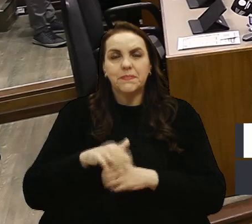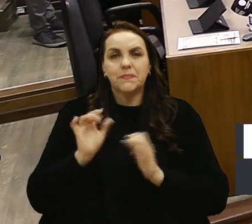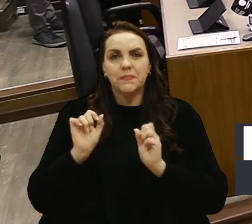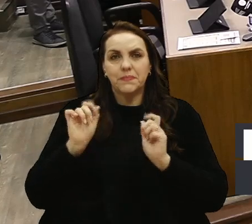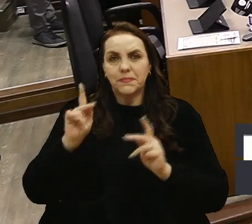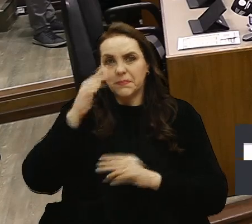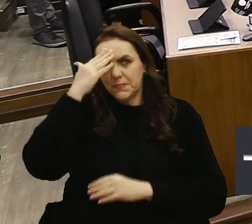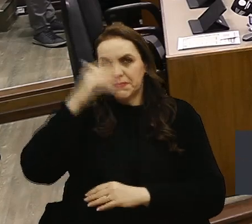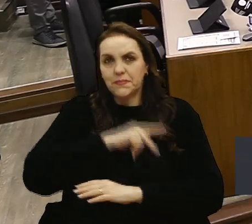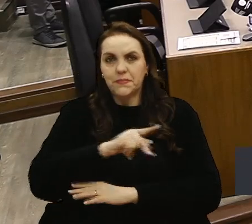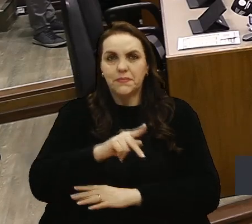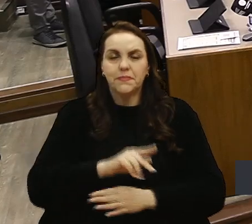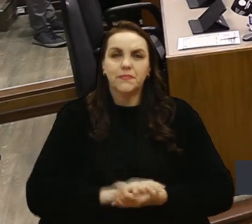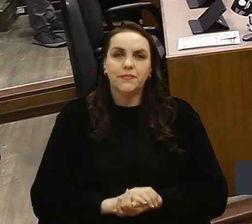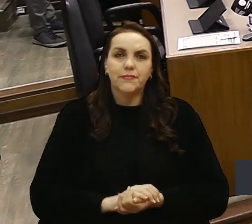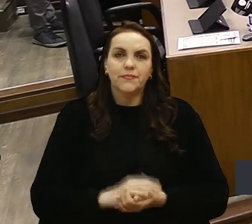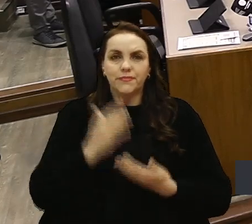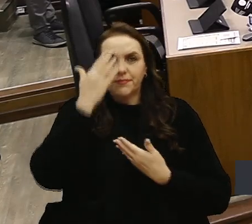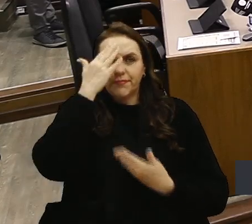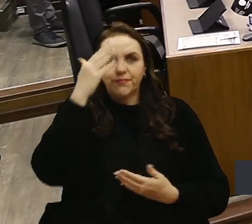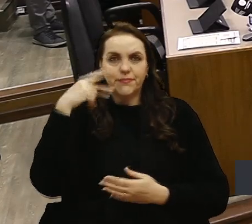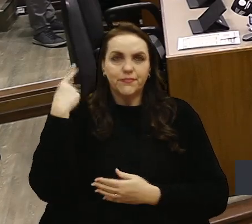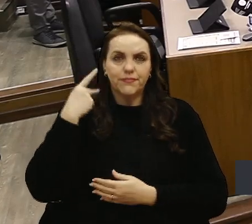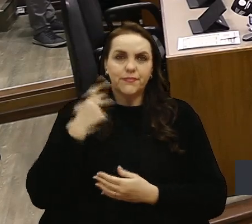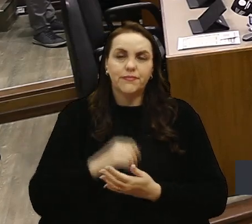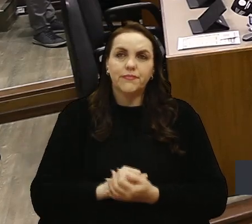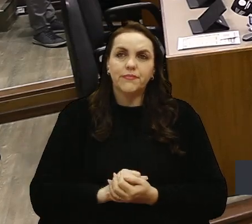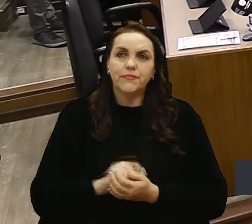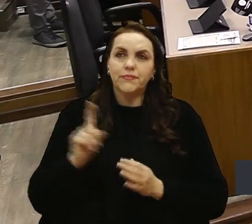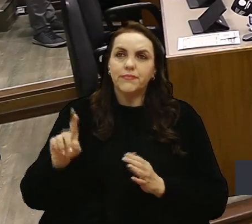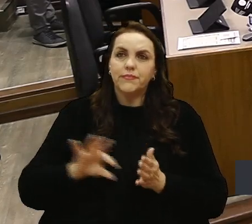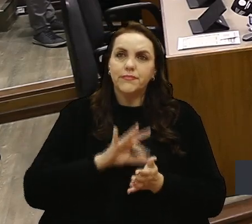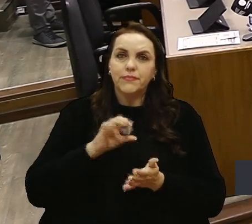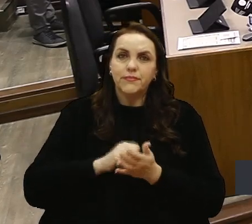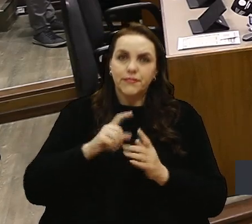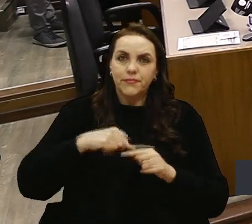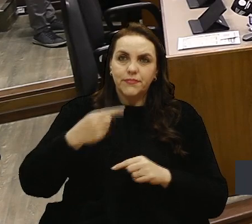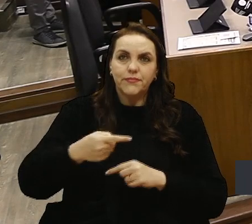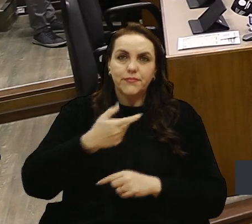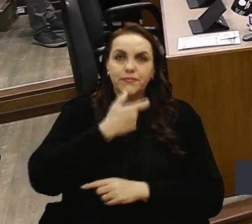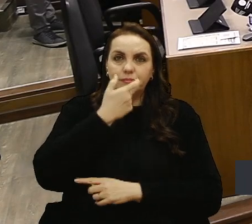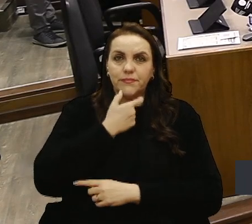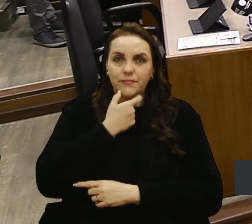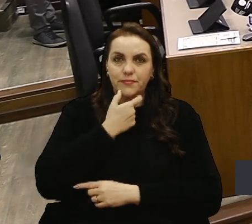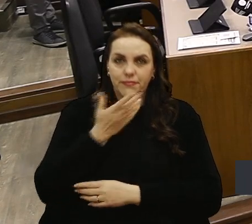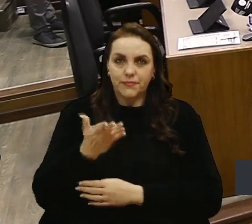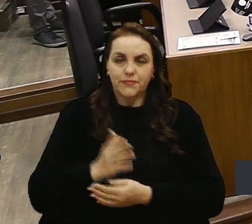presidente. Obrigado, vereador. Próximo inscrito, vereador Tenente Cristiano Becker.